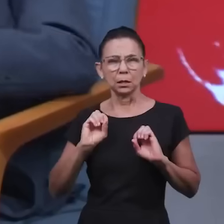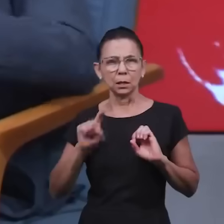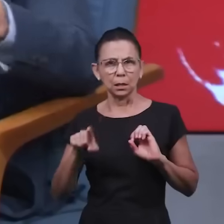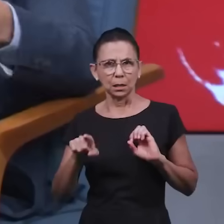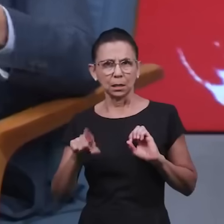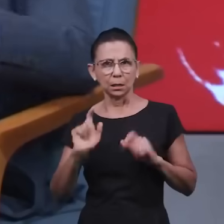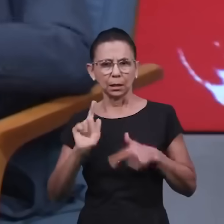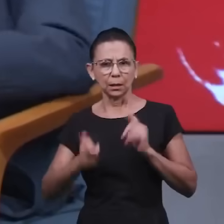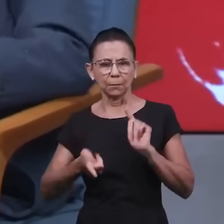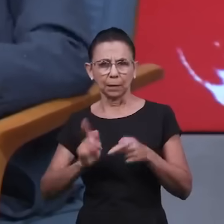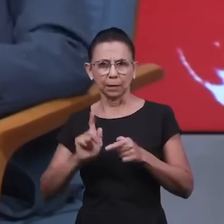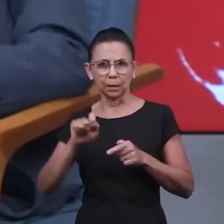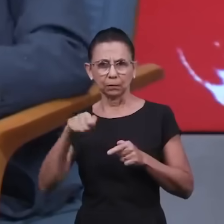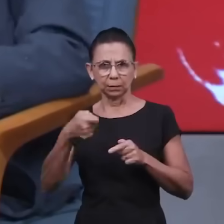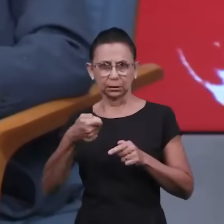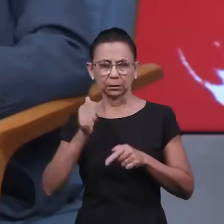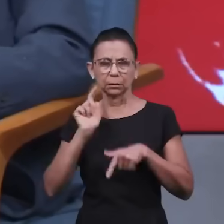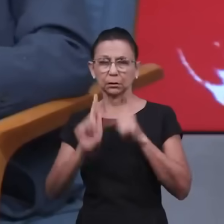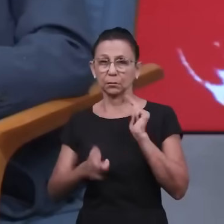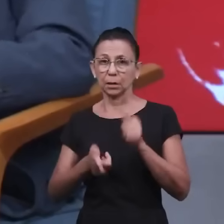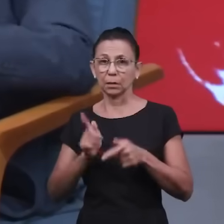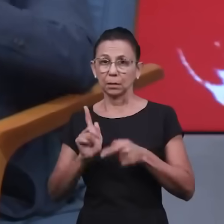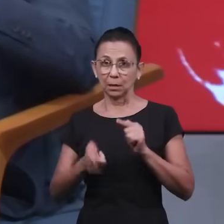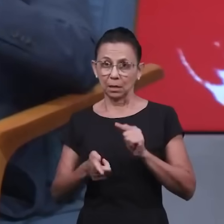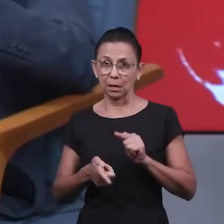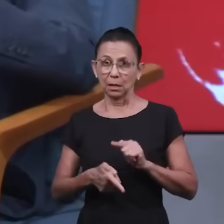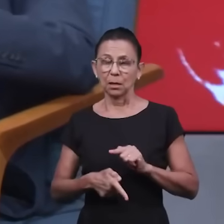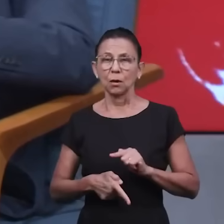que era a doutrina dos fariseus,